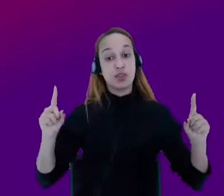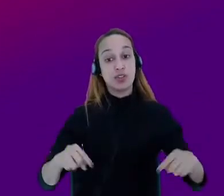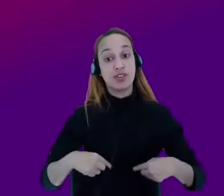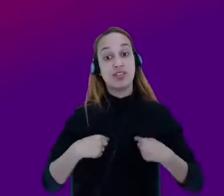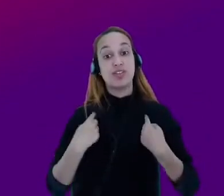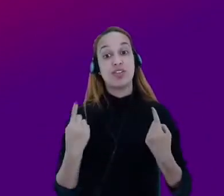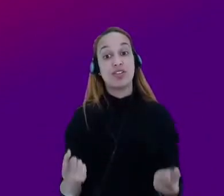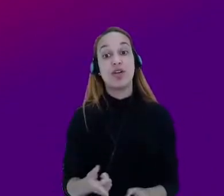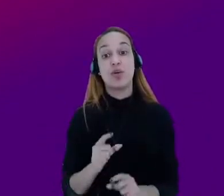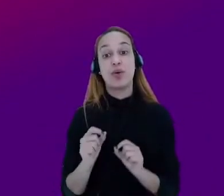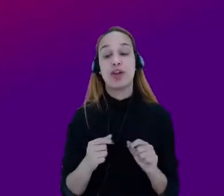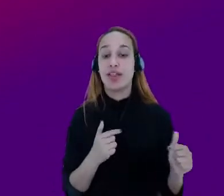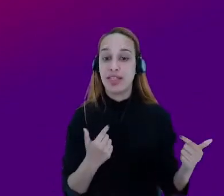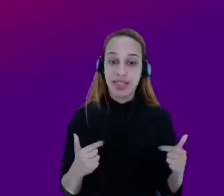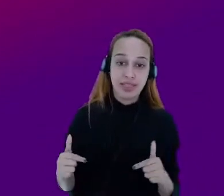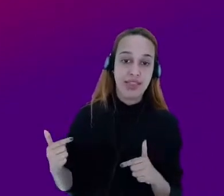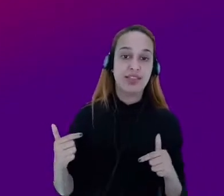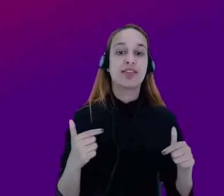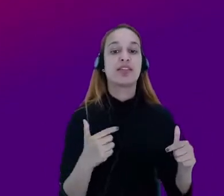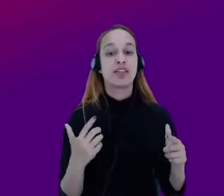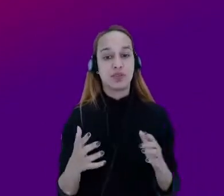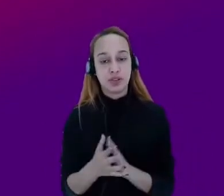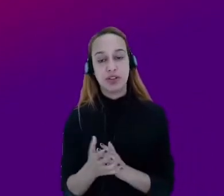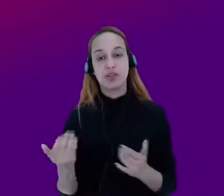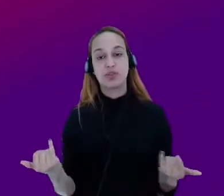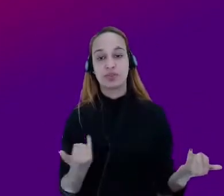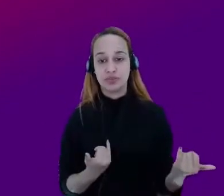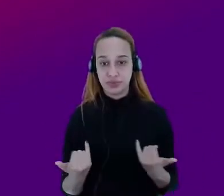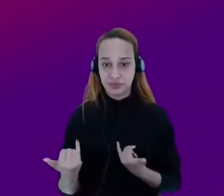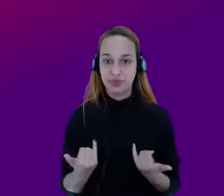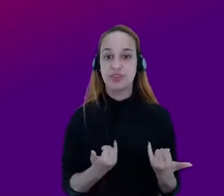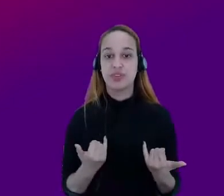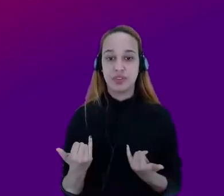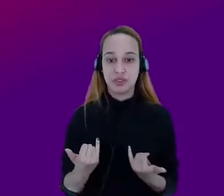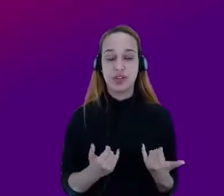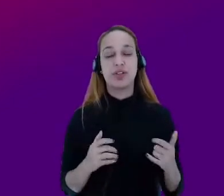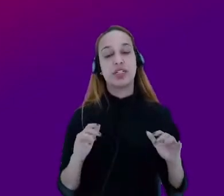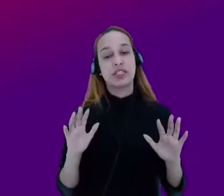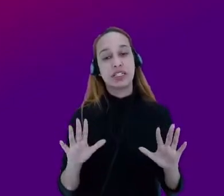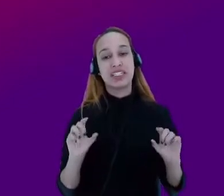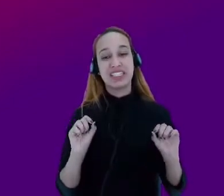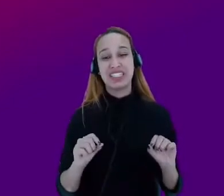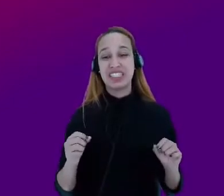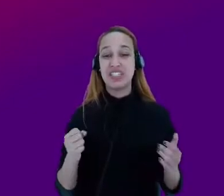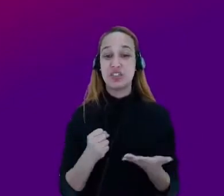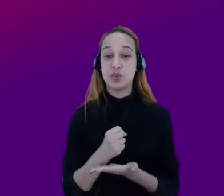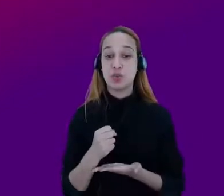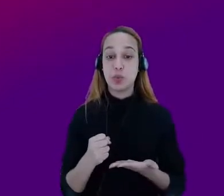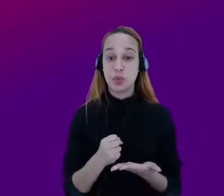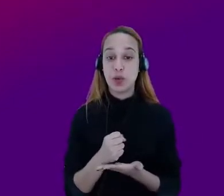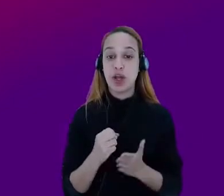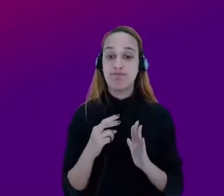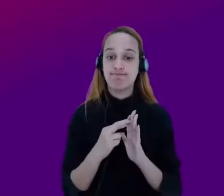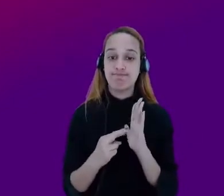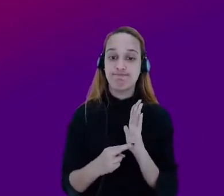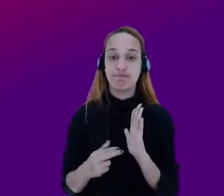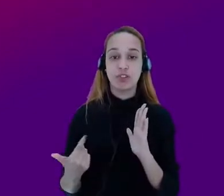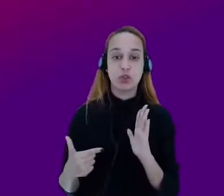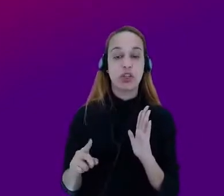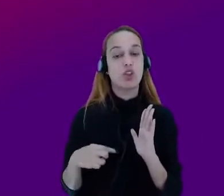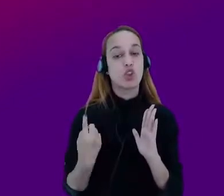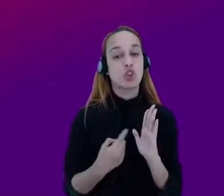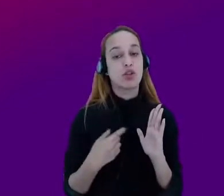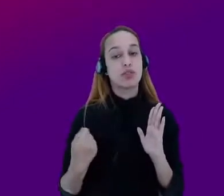é trabalhar com as informações que vêm das seguradoras de forma muitas vezes despadronizadas, né? Então, nós precisamos trabalhar muito